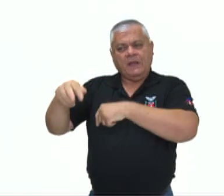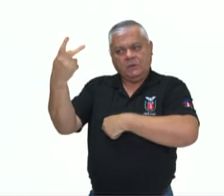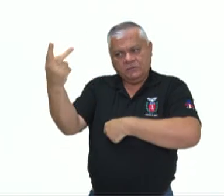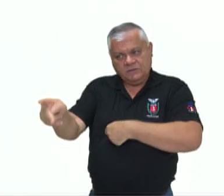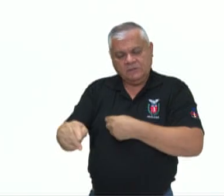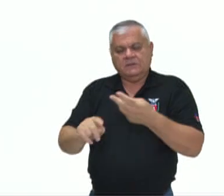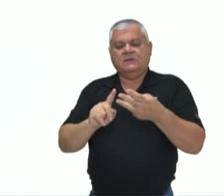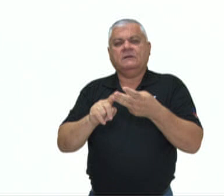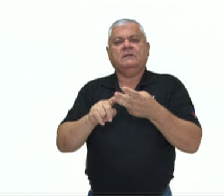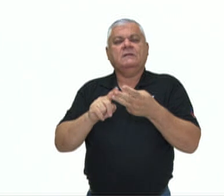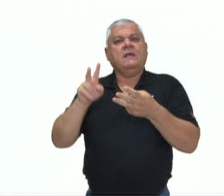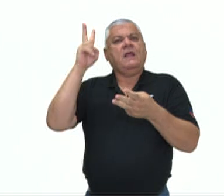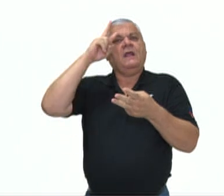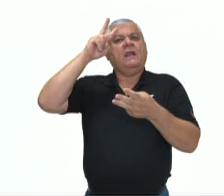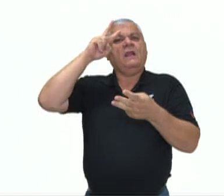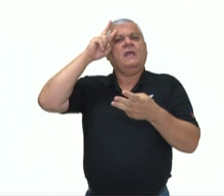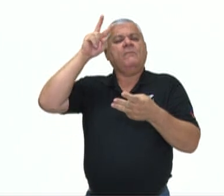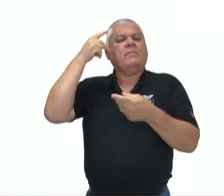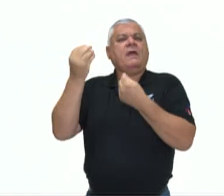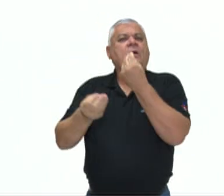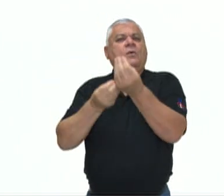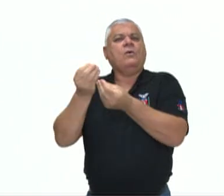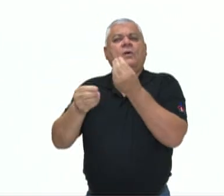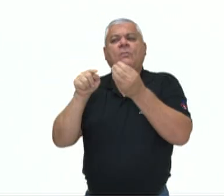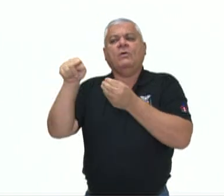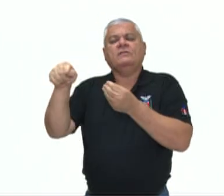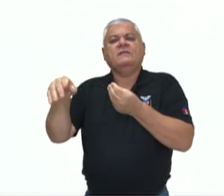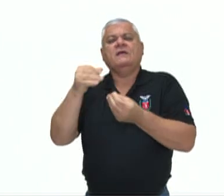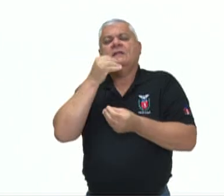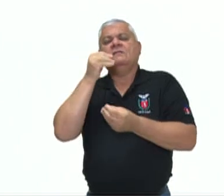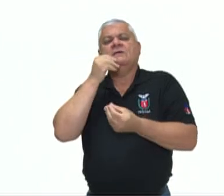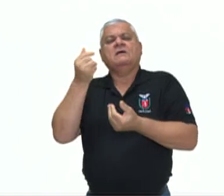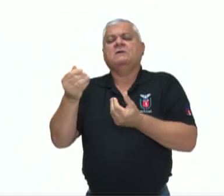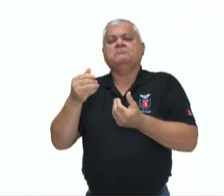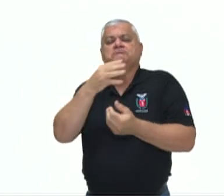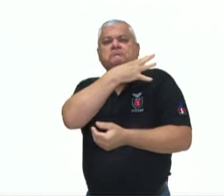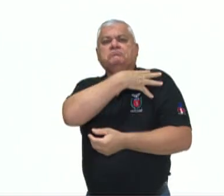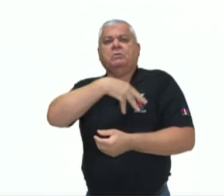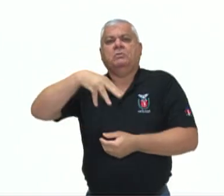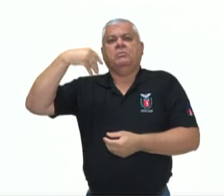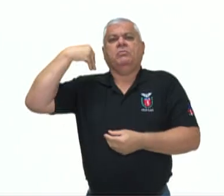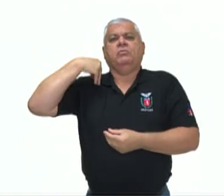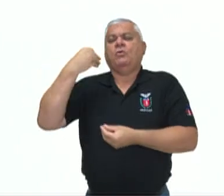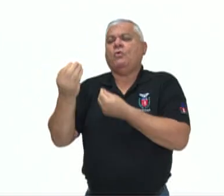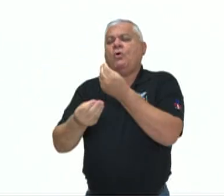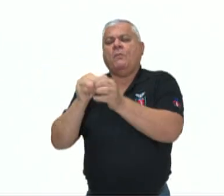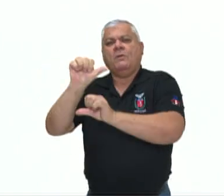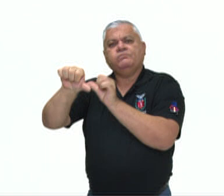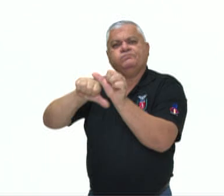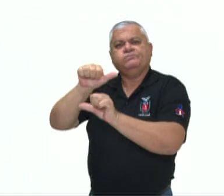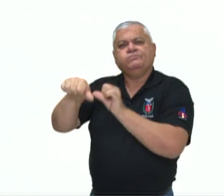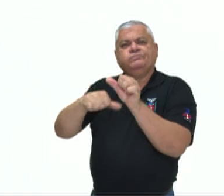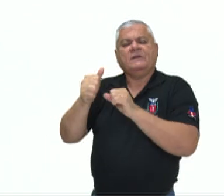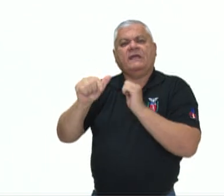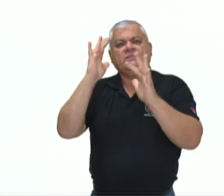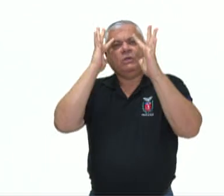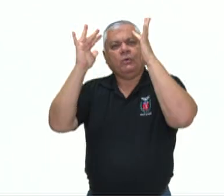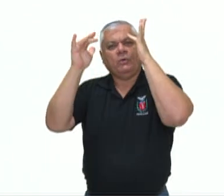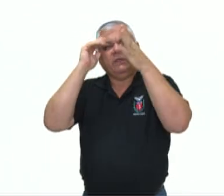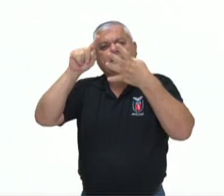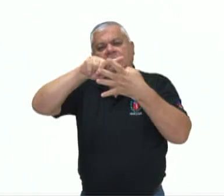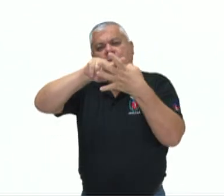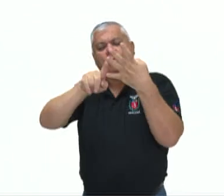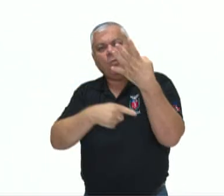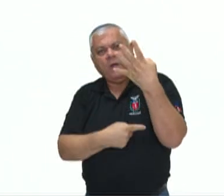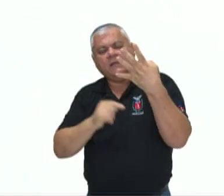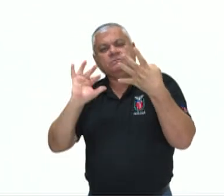relembrar aspectos importantes da metafísica aristotélica e relembrar a teoria das 4